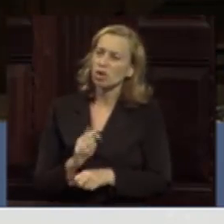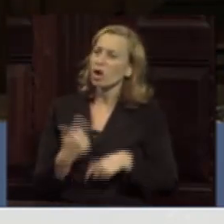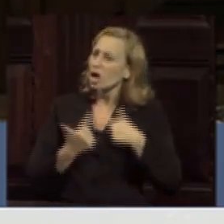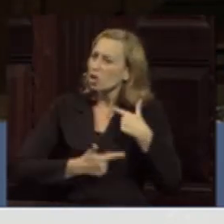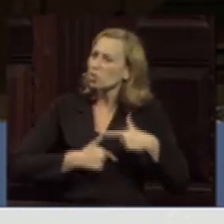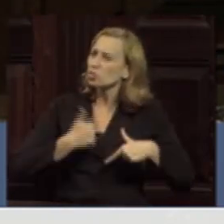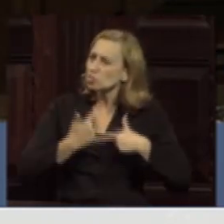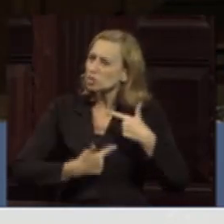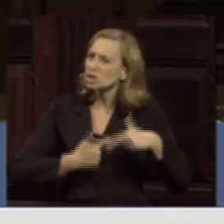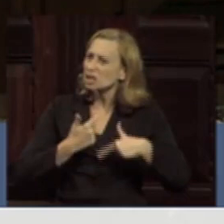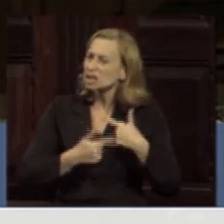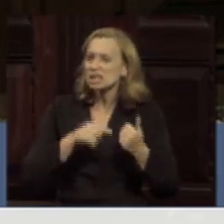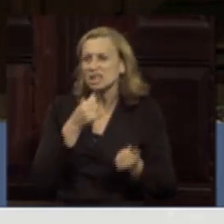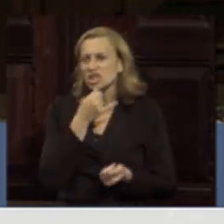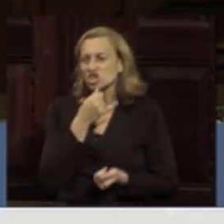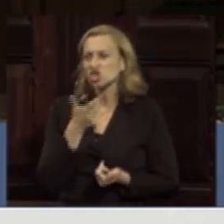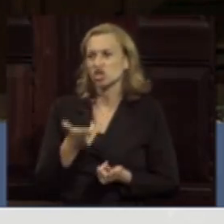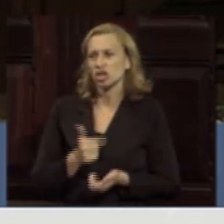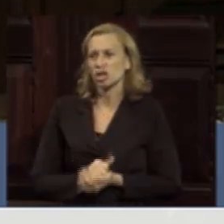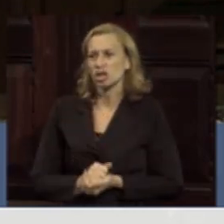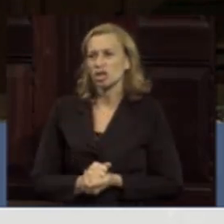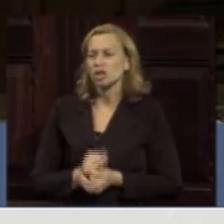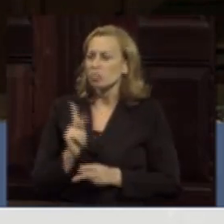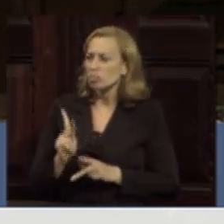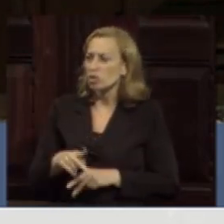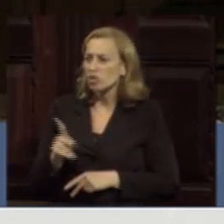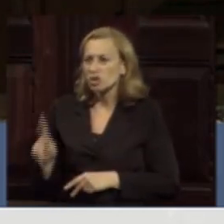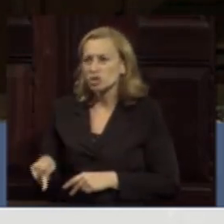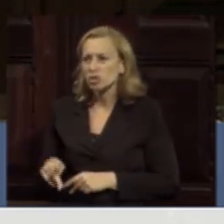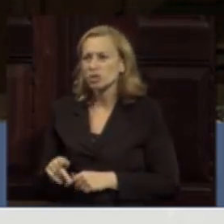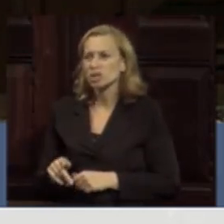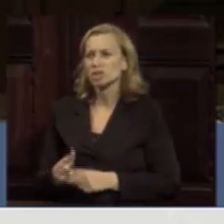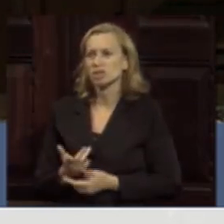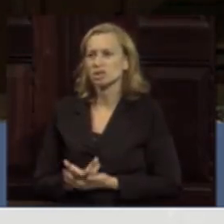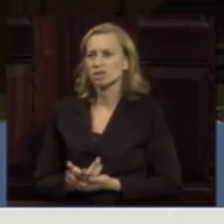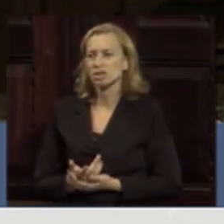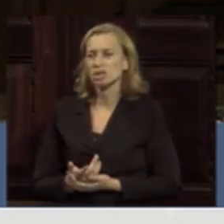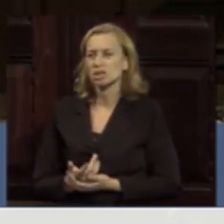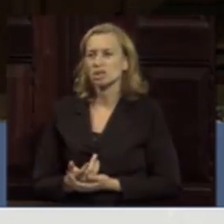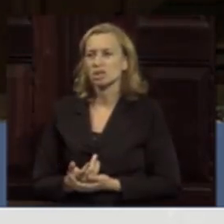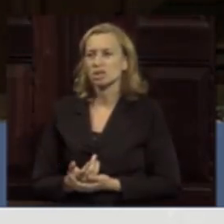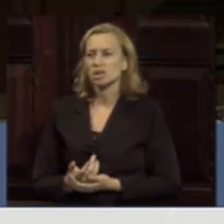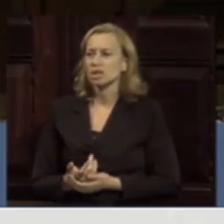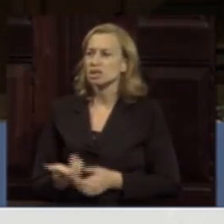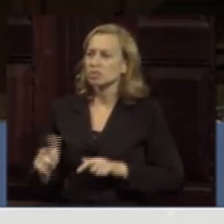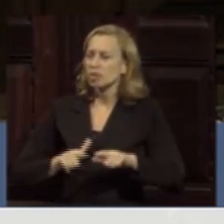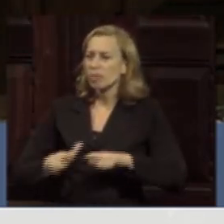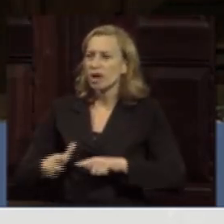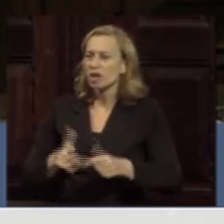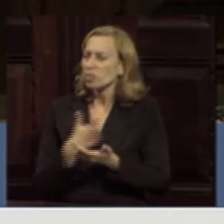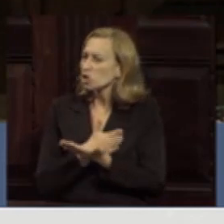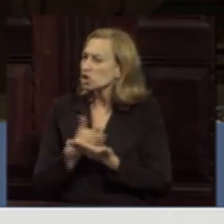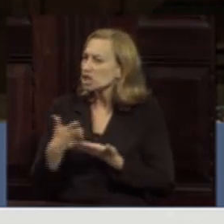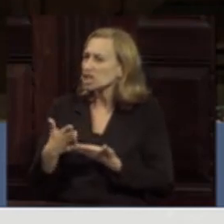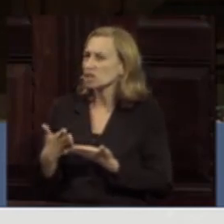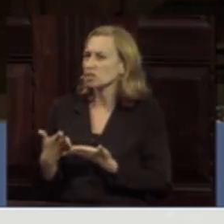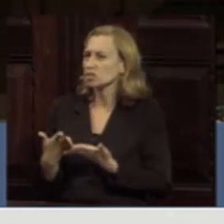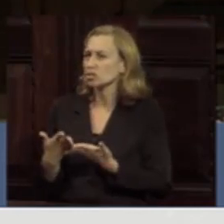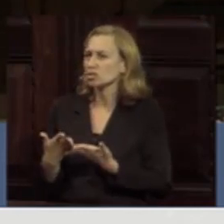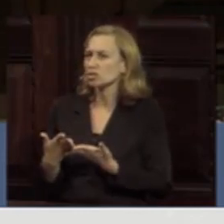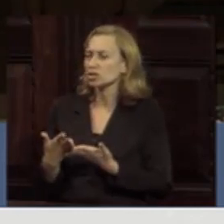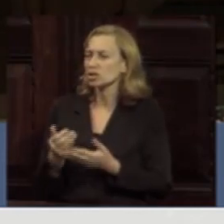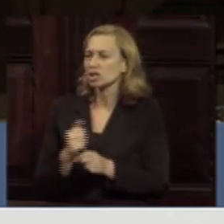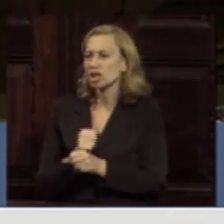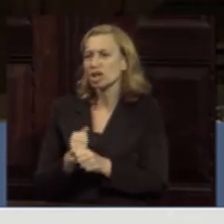luta desnecessária travam professores que deveriam estar se preparando para esse início de ano letivo, revendo seus apontamentos,